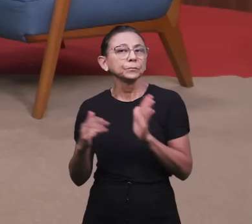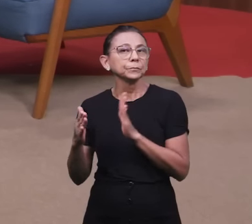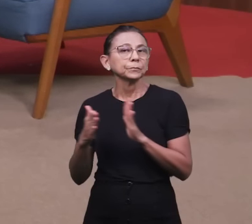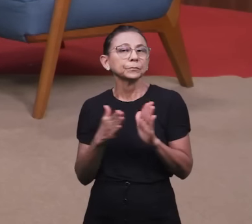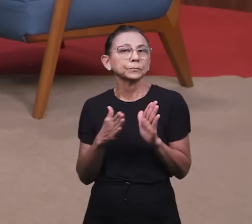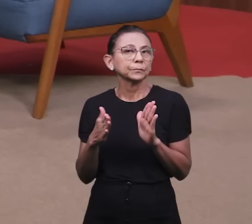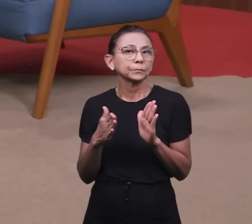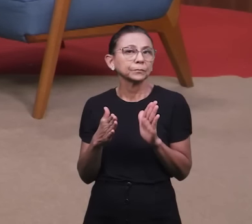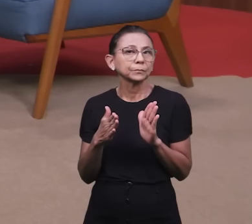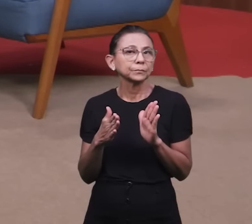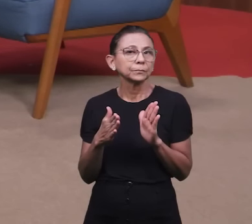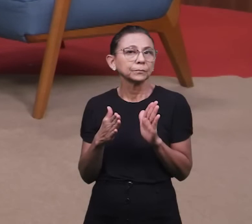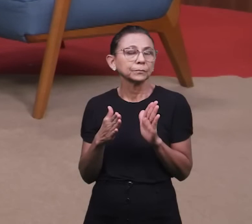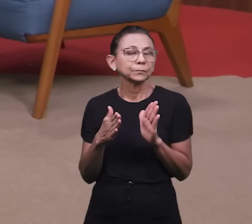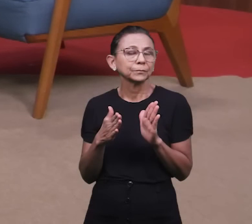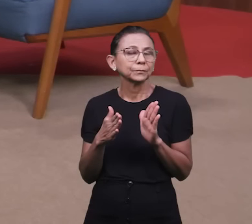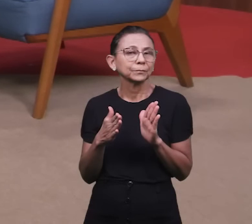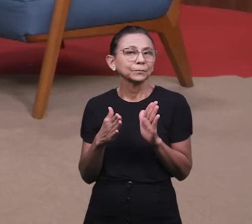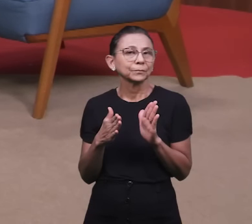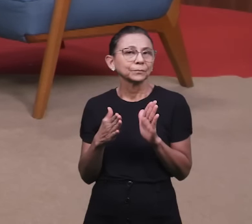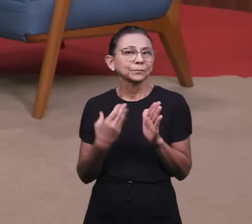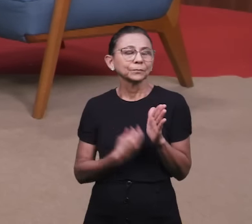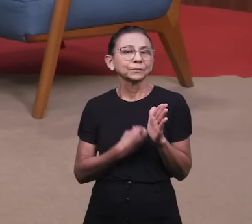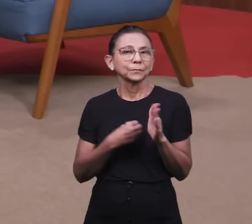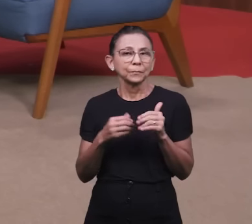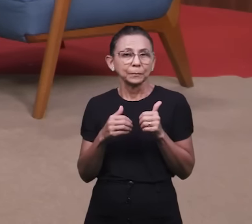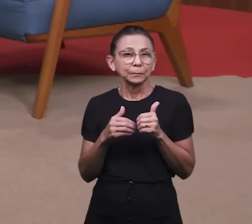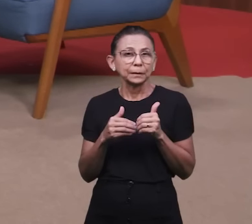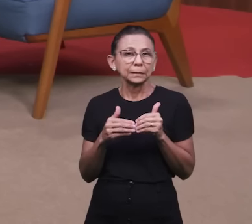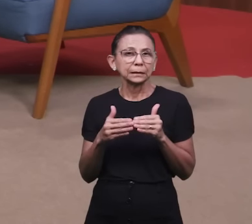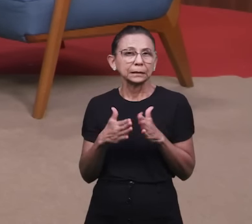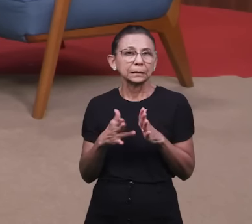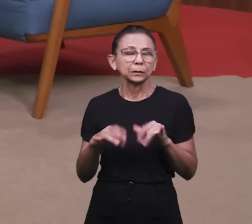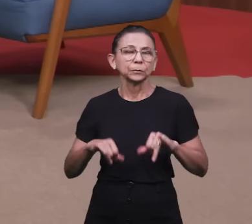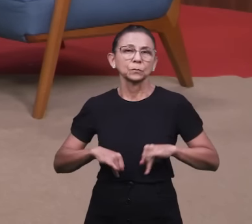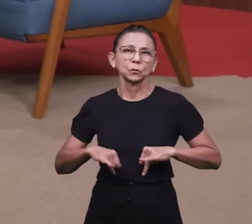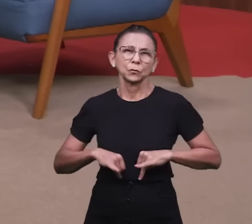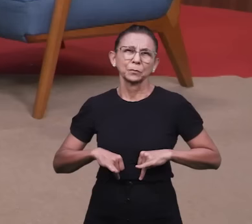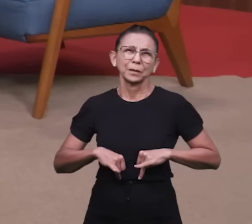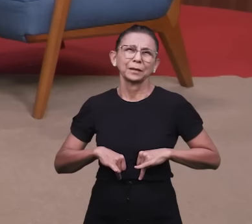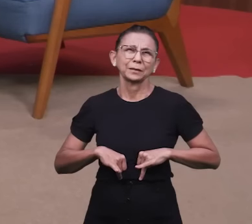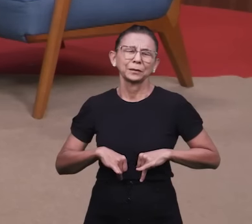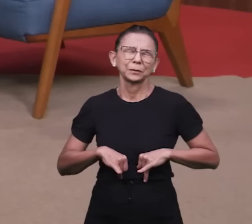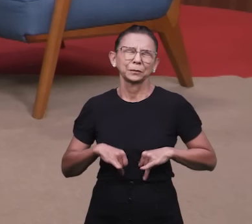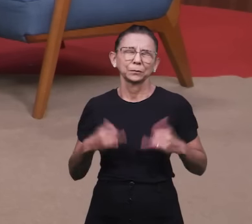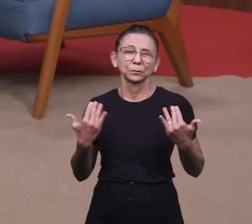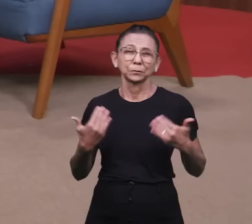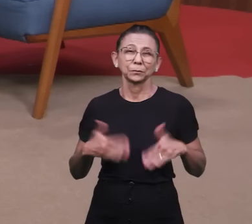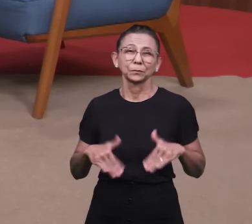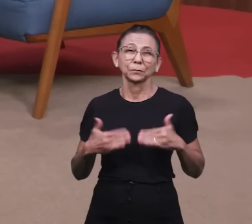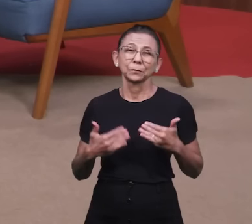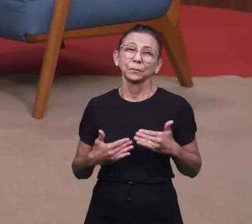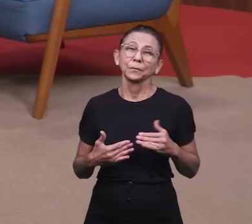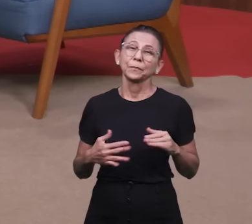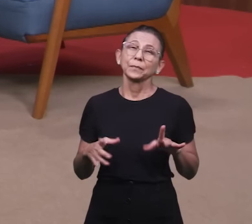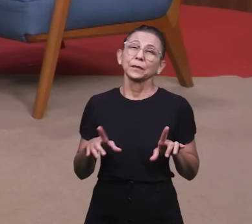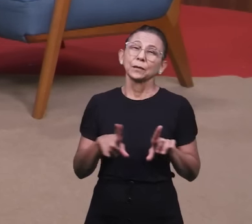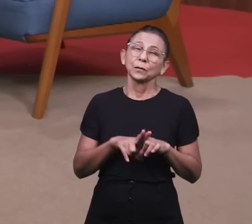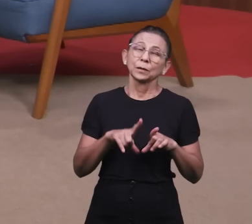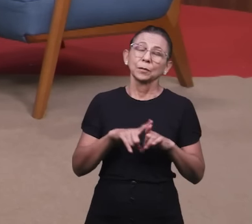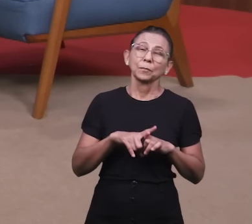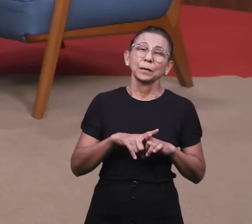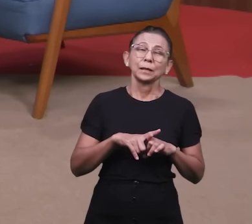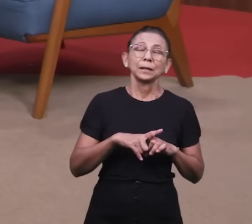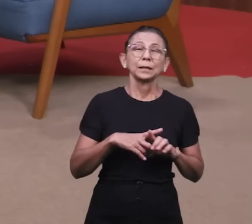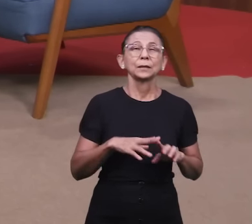vivemos chamado na Bíblia de princípio das Dores também conhecido como a